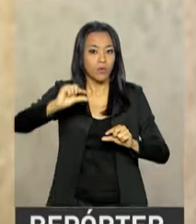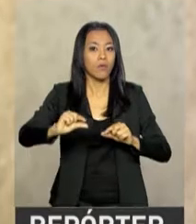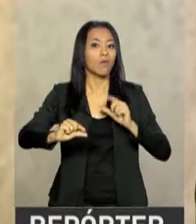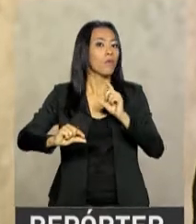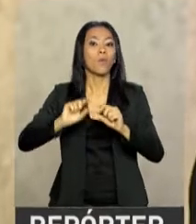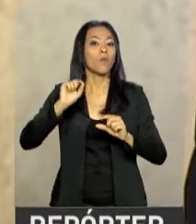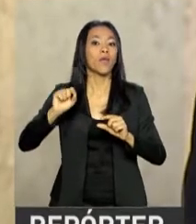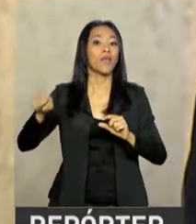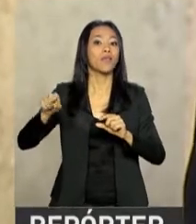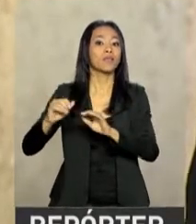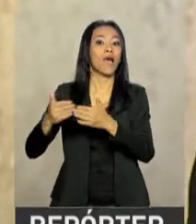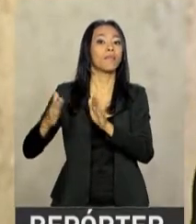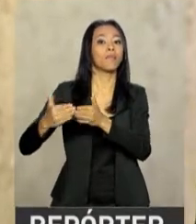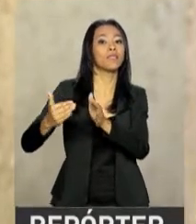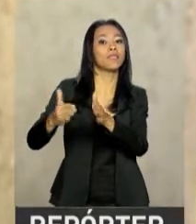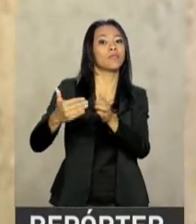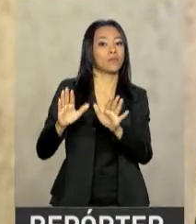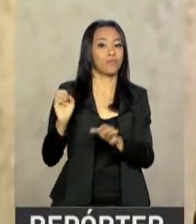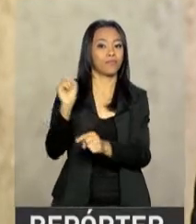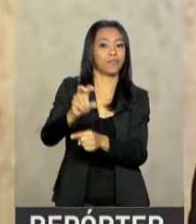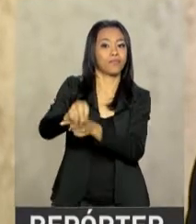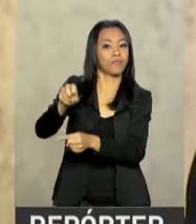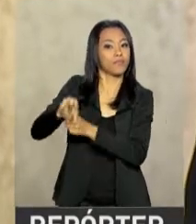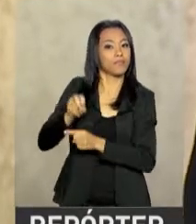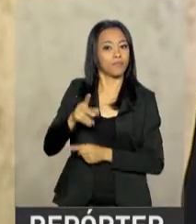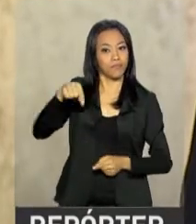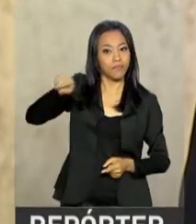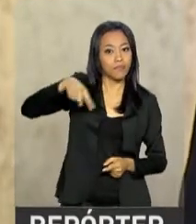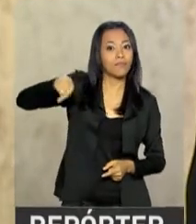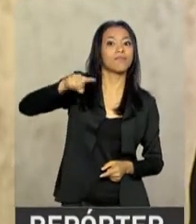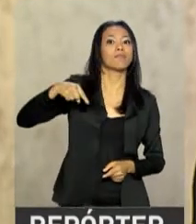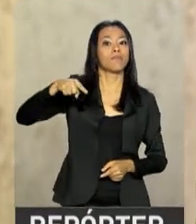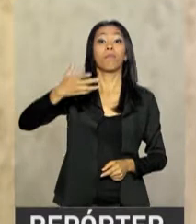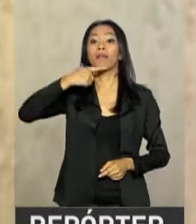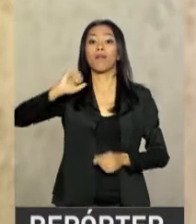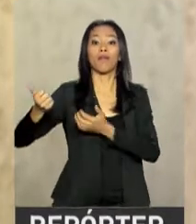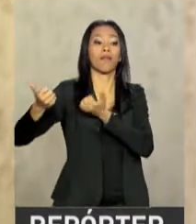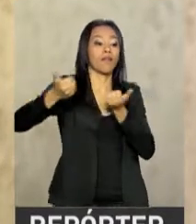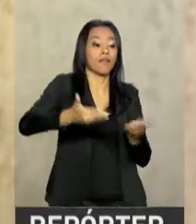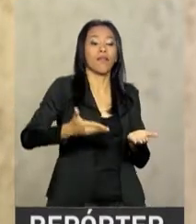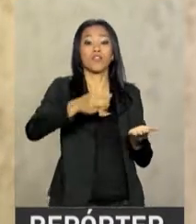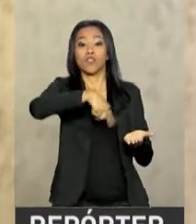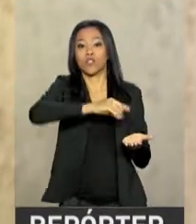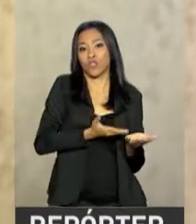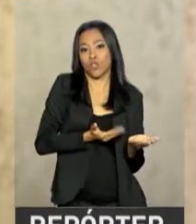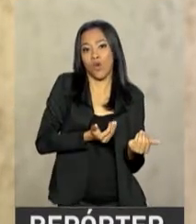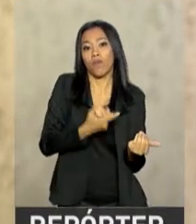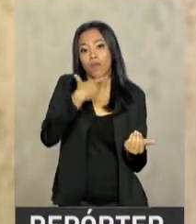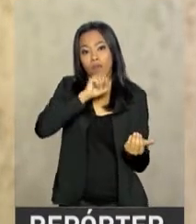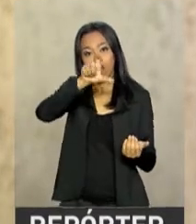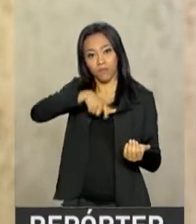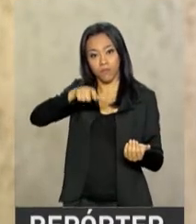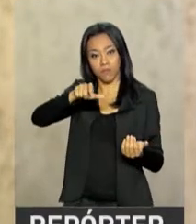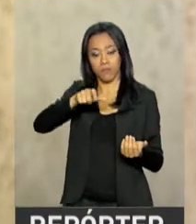empregos em torno de 10% dos empregos disponíveis para o público jovem do bolsa família opções que os jovens